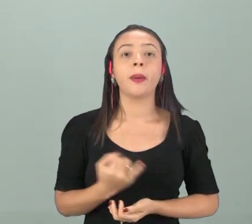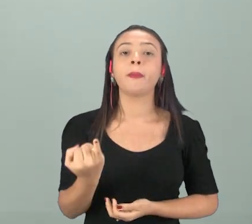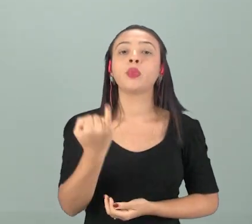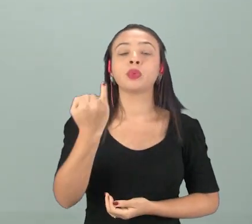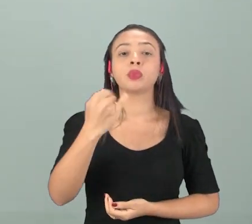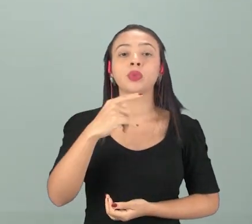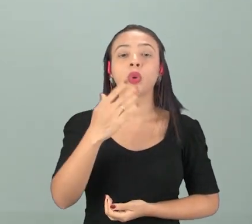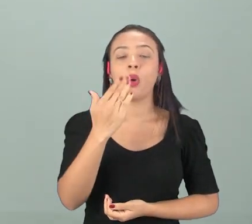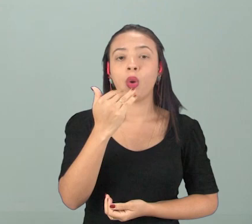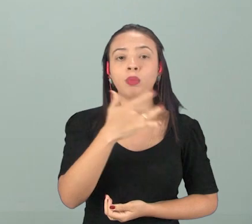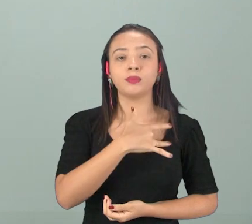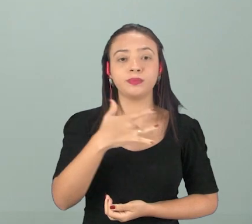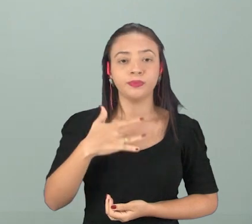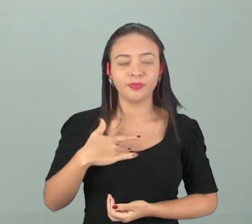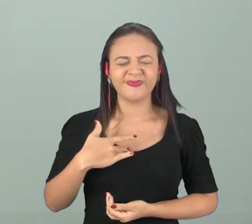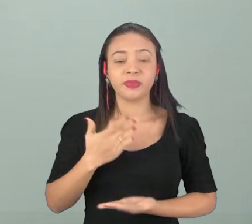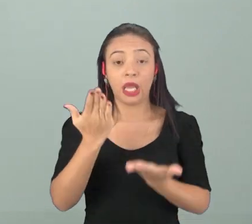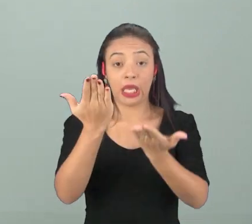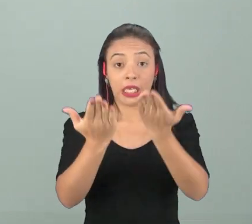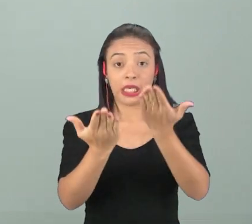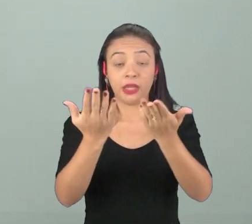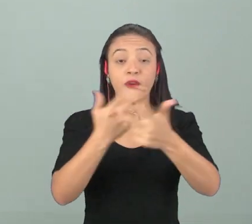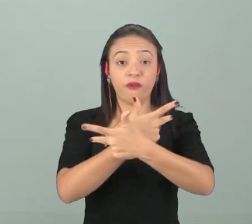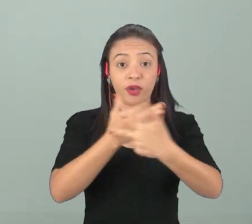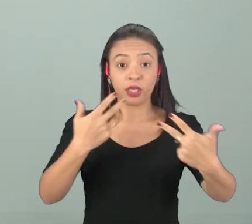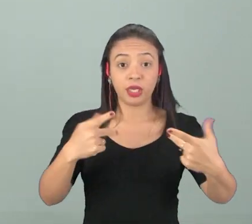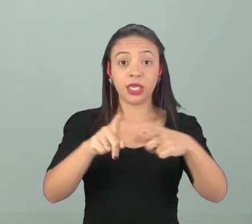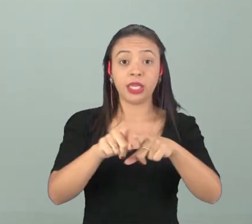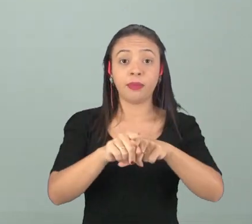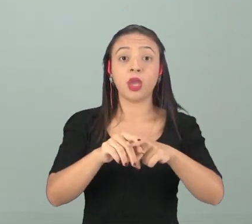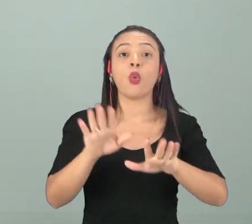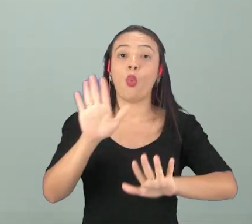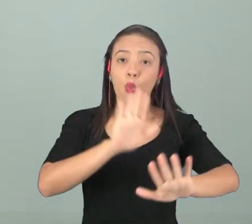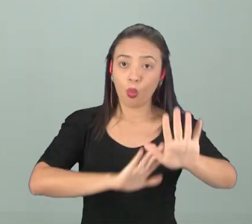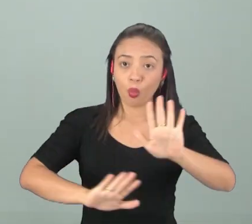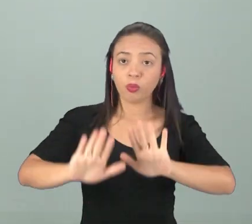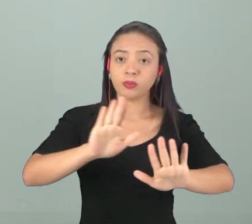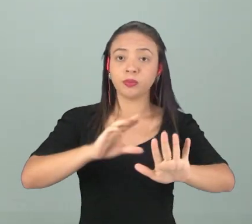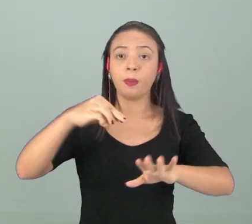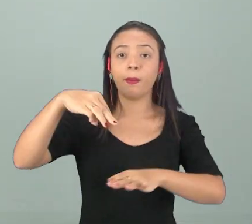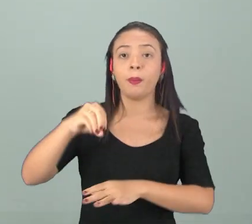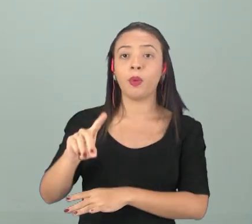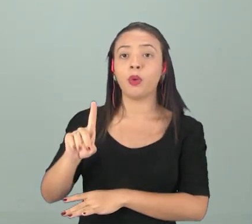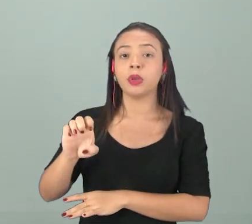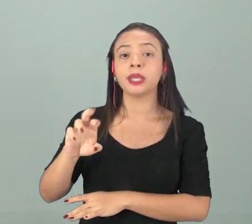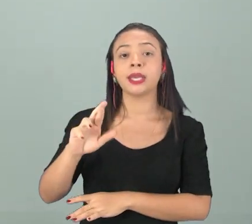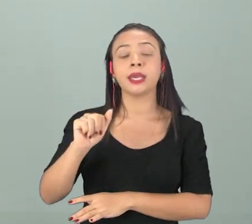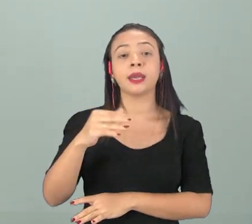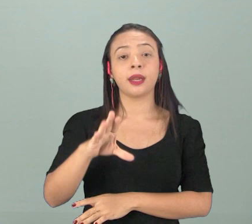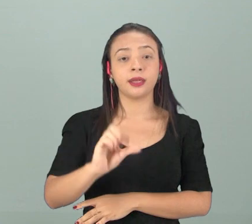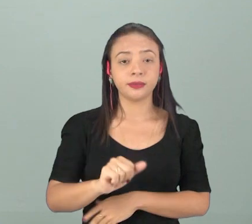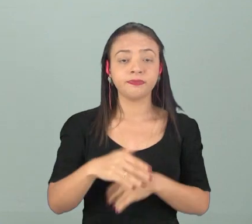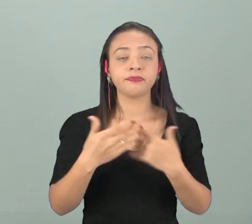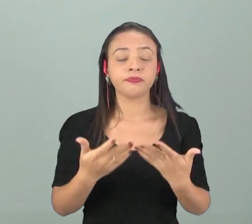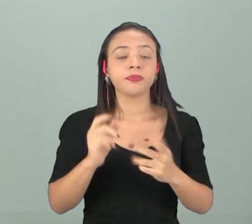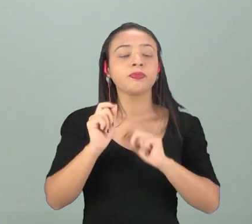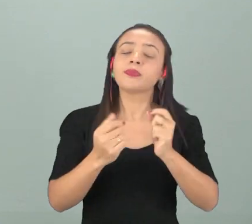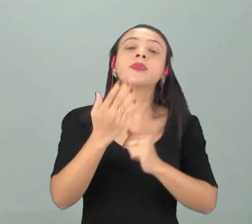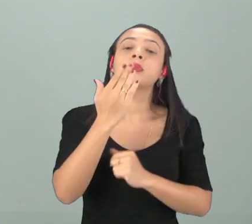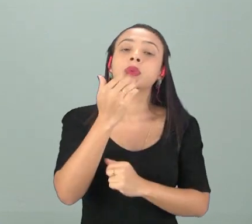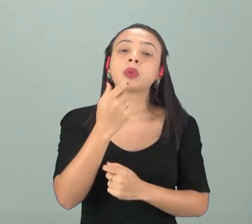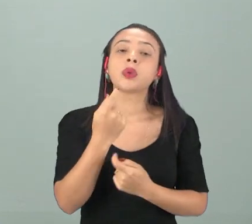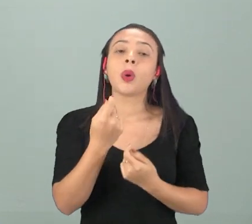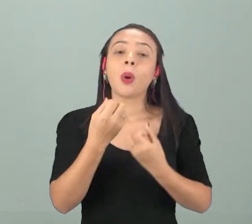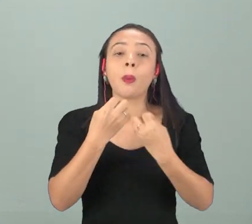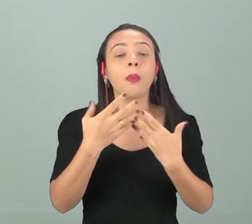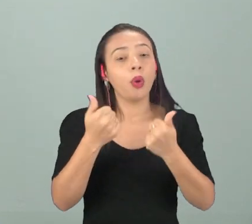aí na alimentação saudável: equilíbrio, variação e moderação. Quando eu falo de alimentação adequada, ela não